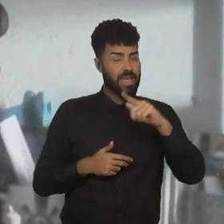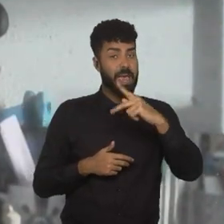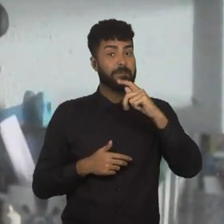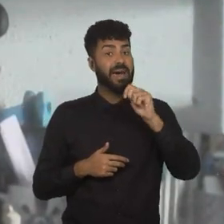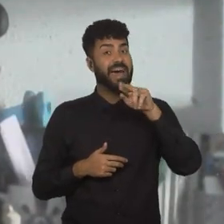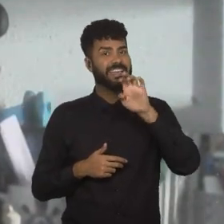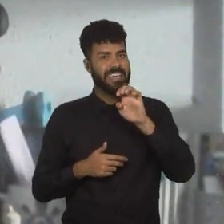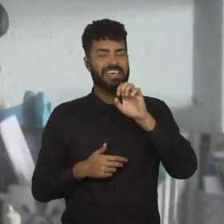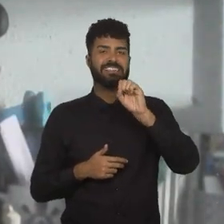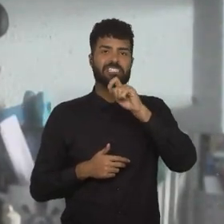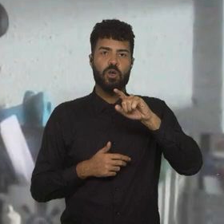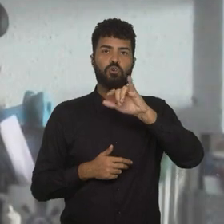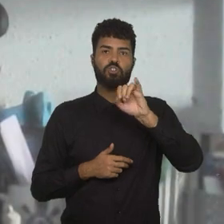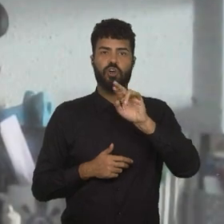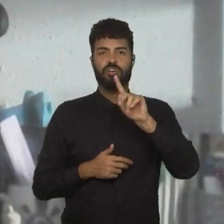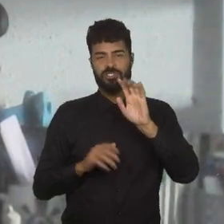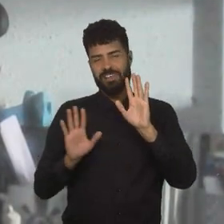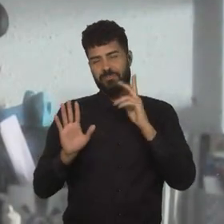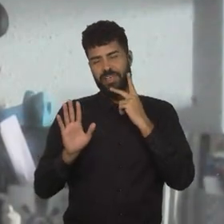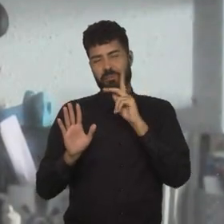tá gente, que eu chamo de Parque São Jorge,